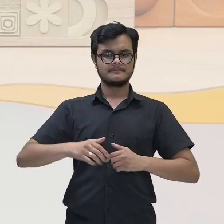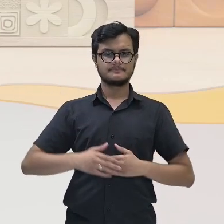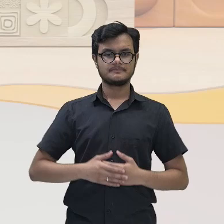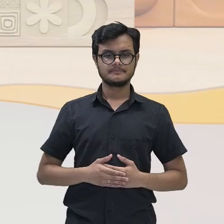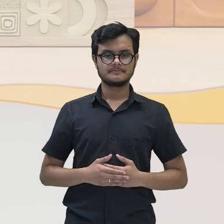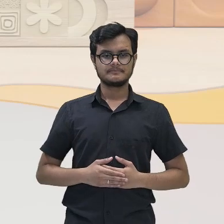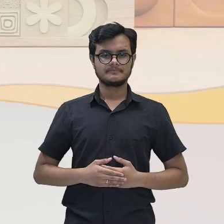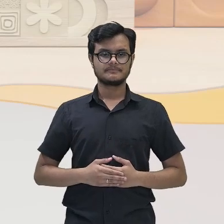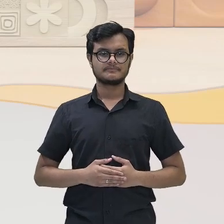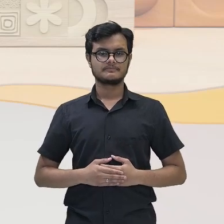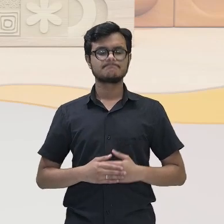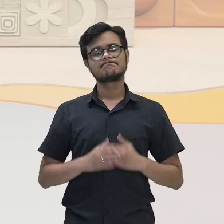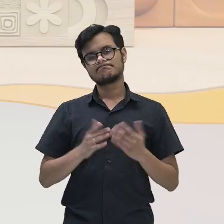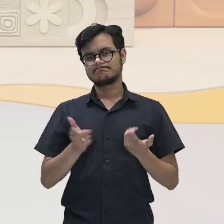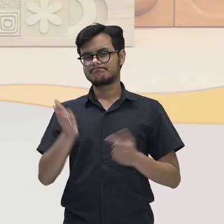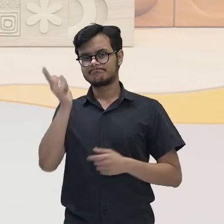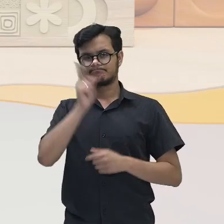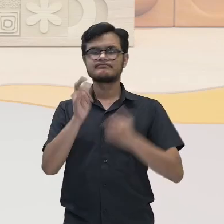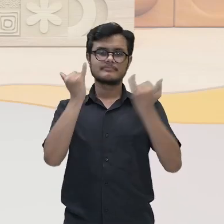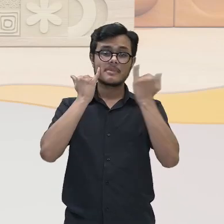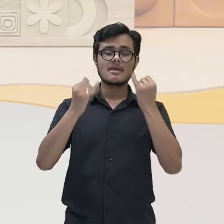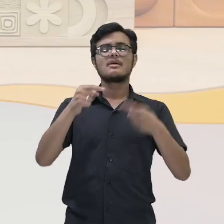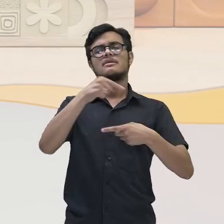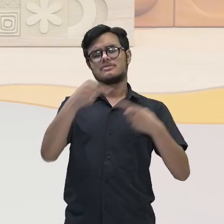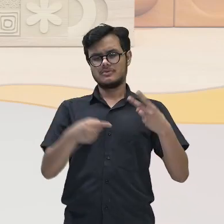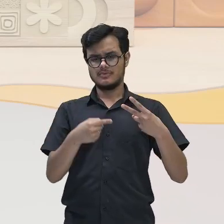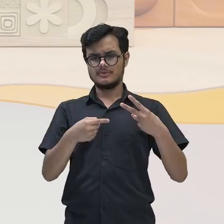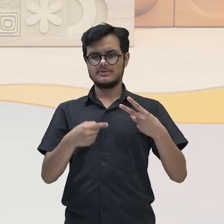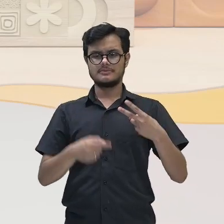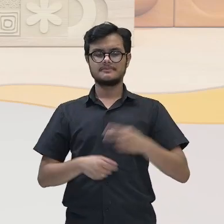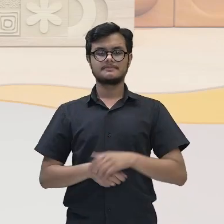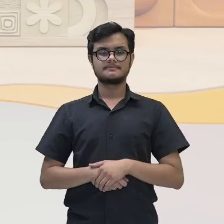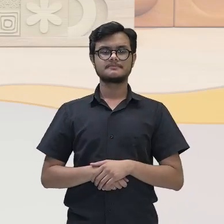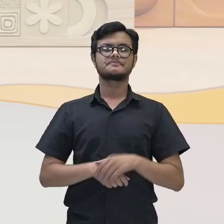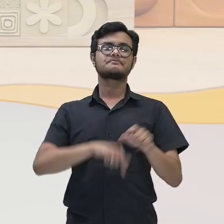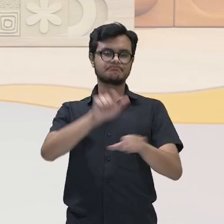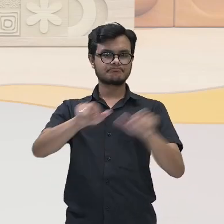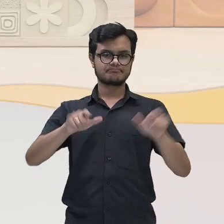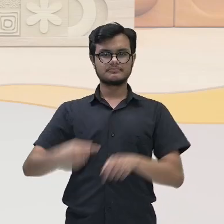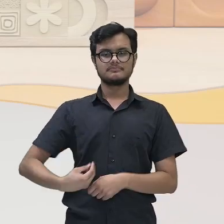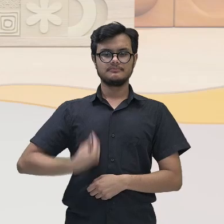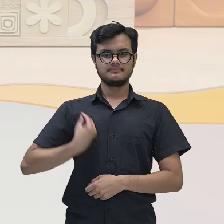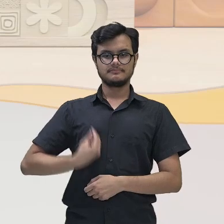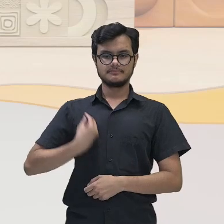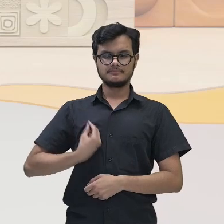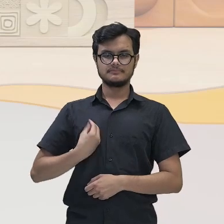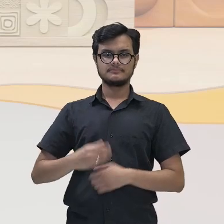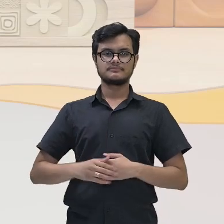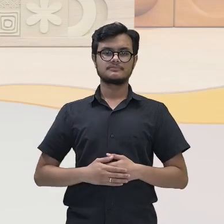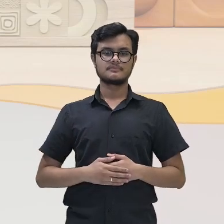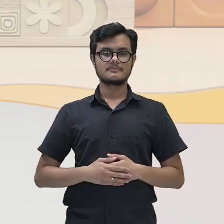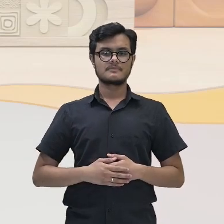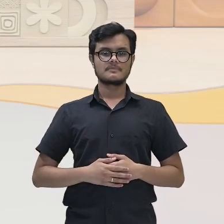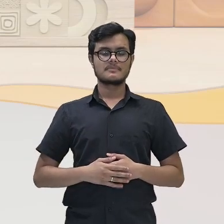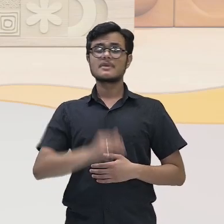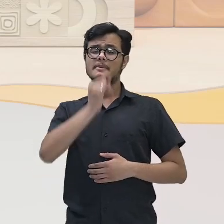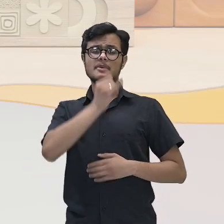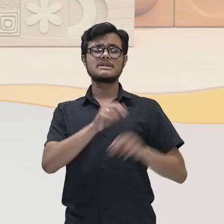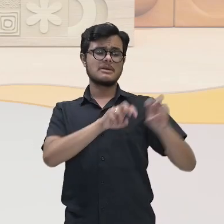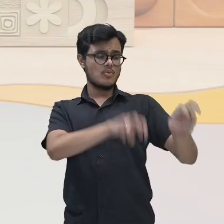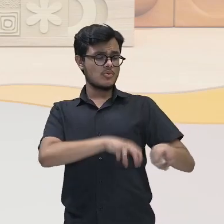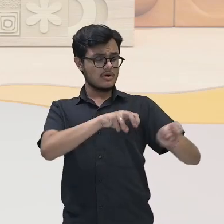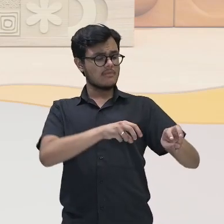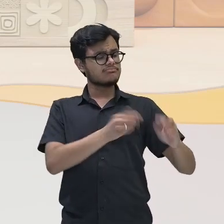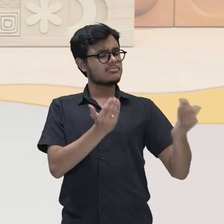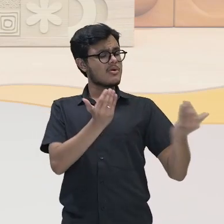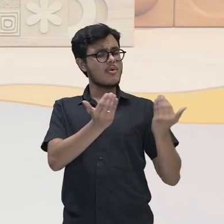poderia fazer a análise também da maior população vivendo em meio rural, comparando as regiões. E